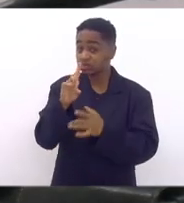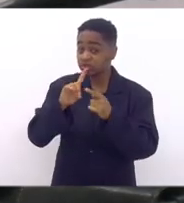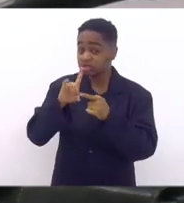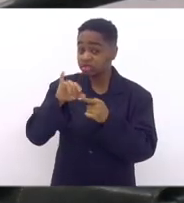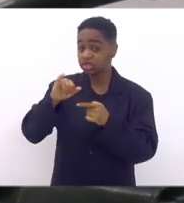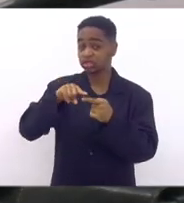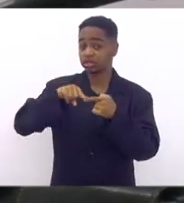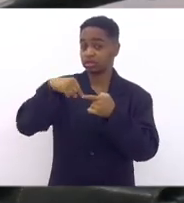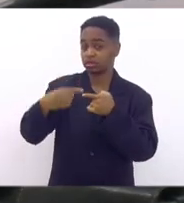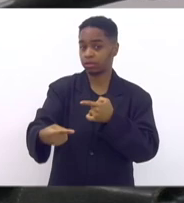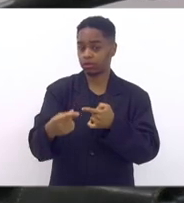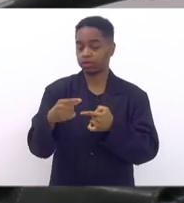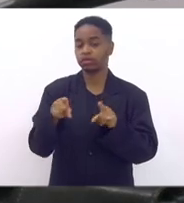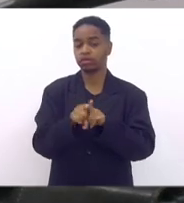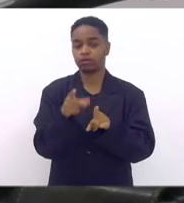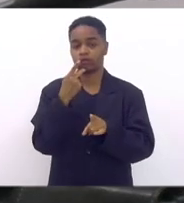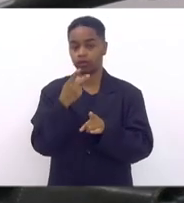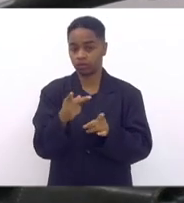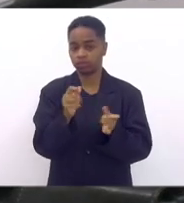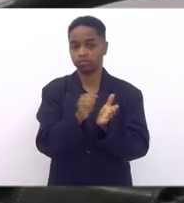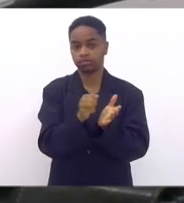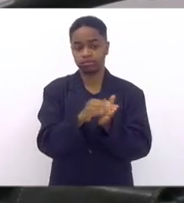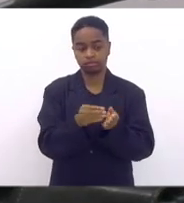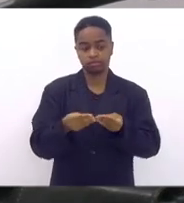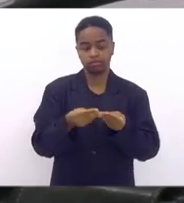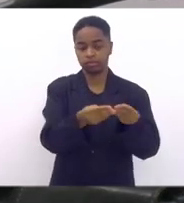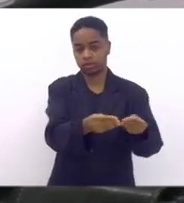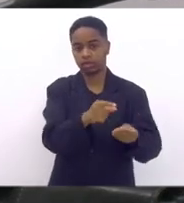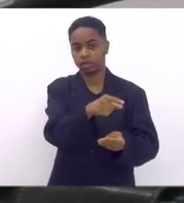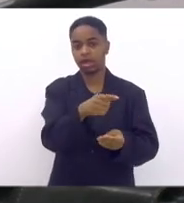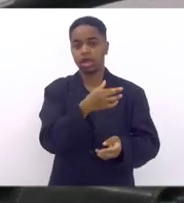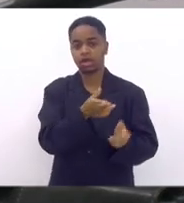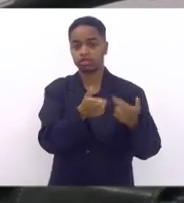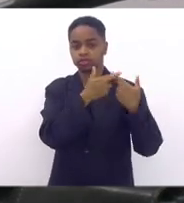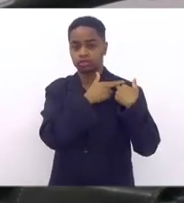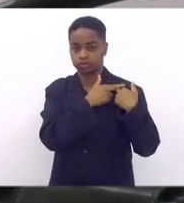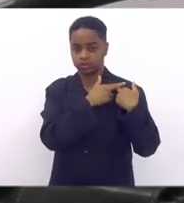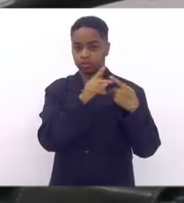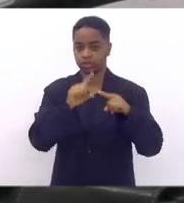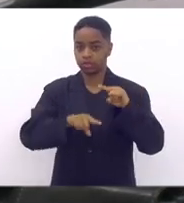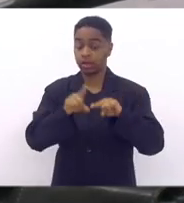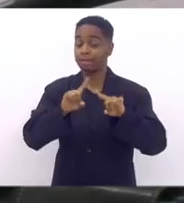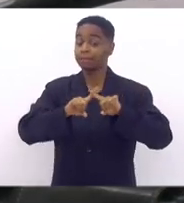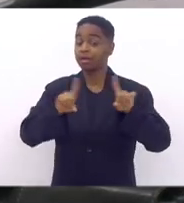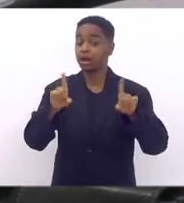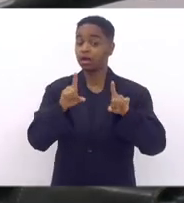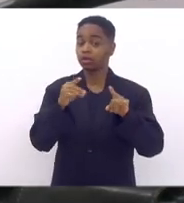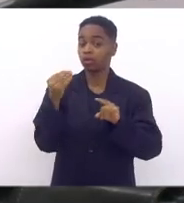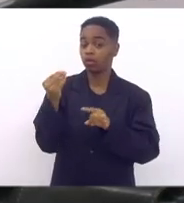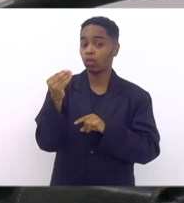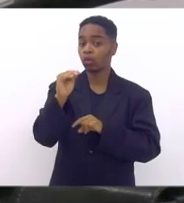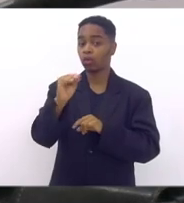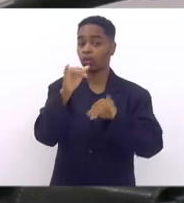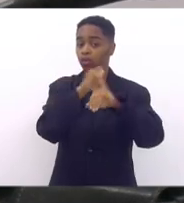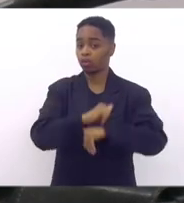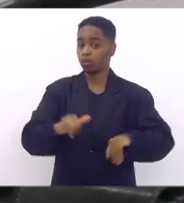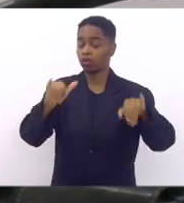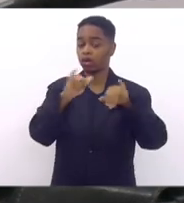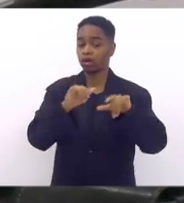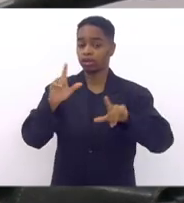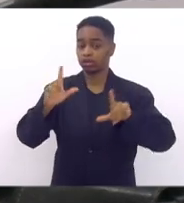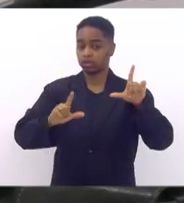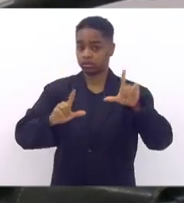e disse que multou a responsável pela carga pela operação do navio isso a neve falou na imprensa que multou né